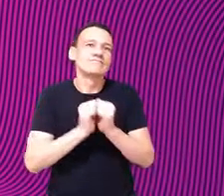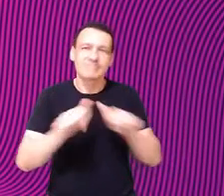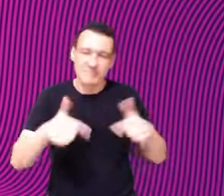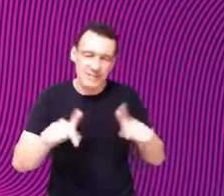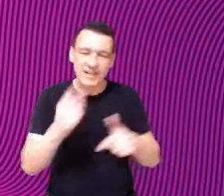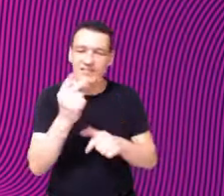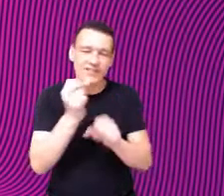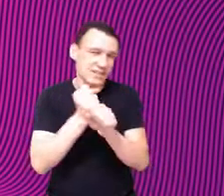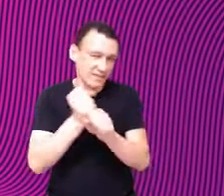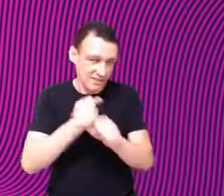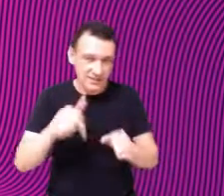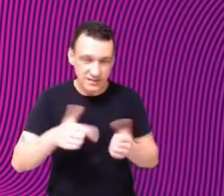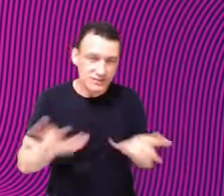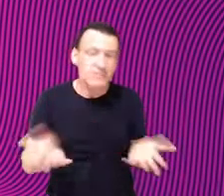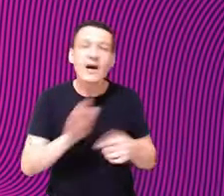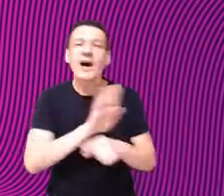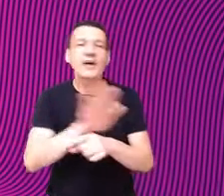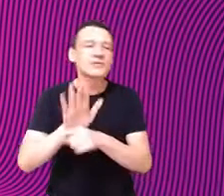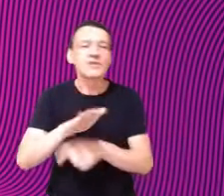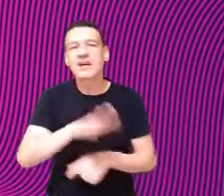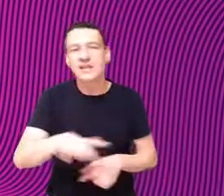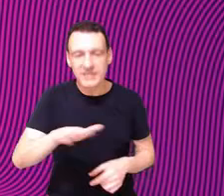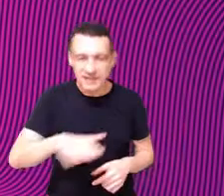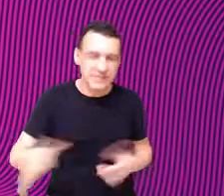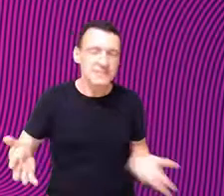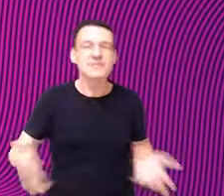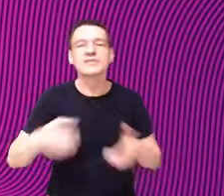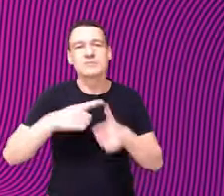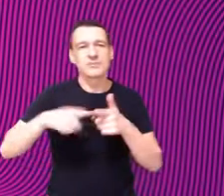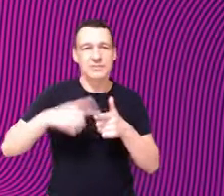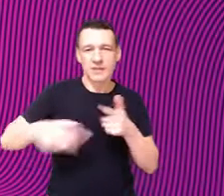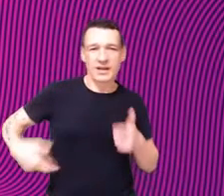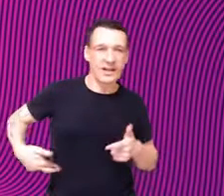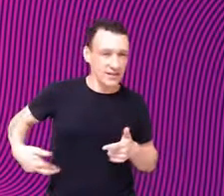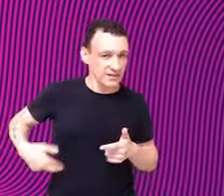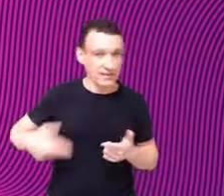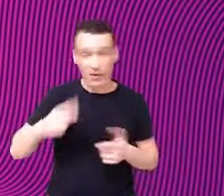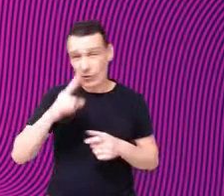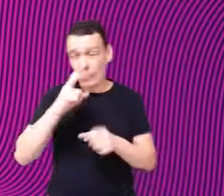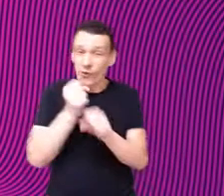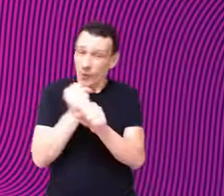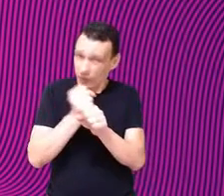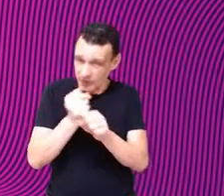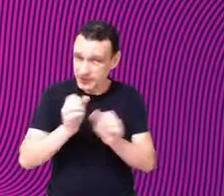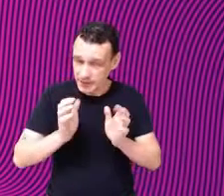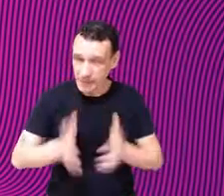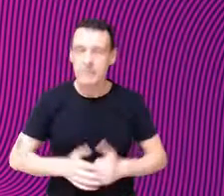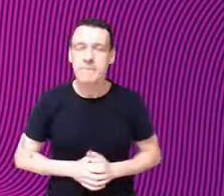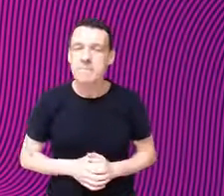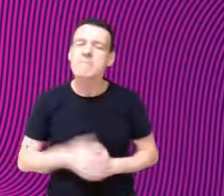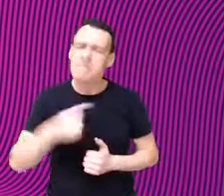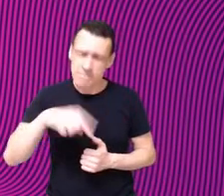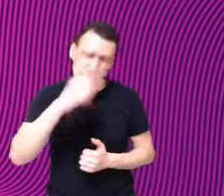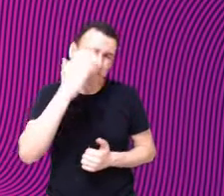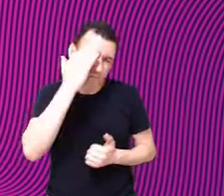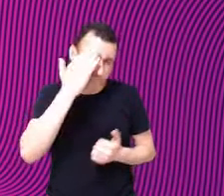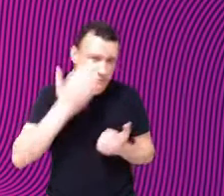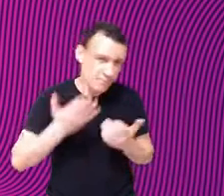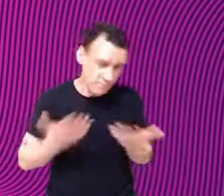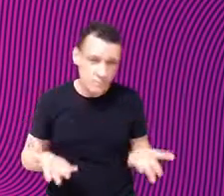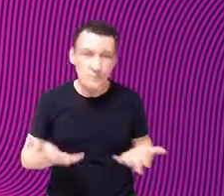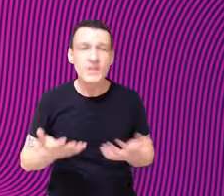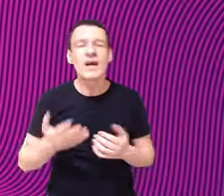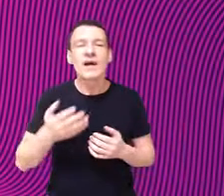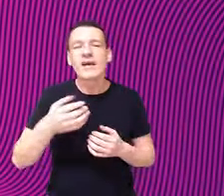do cuidado das crianças com doença renal crônica. Sabemos que todos nós temos um grande desafio no acompanhamento